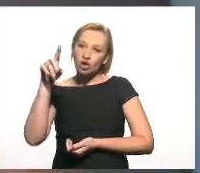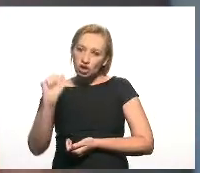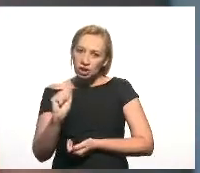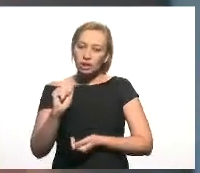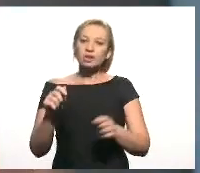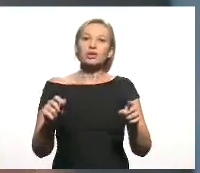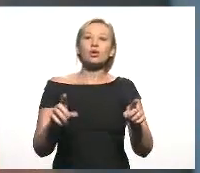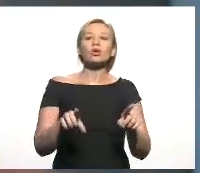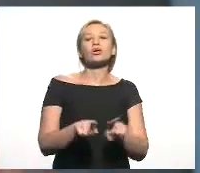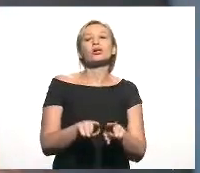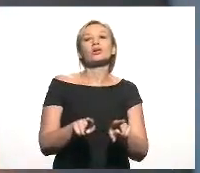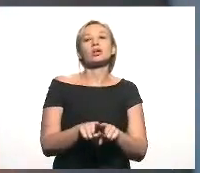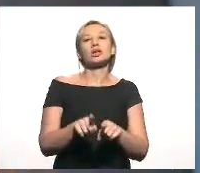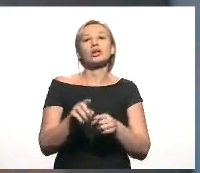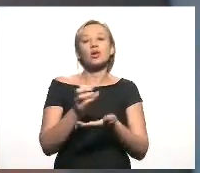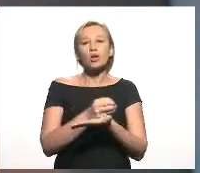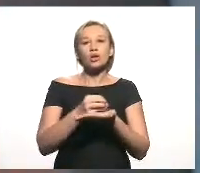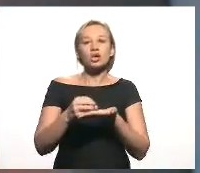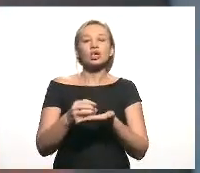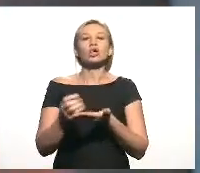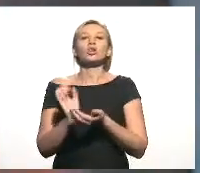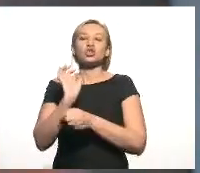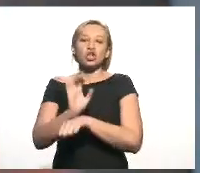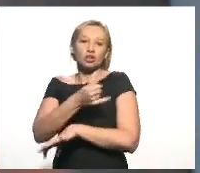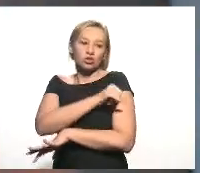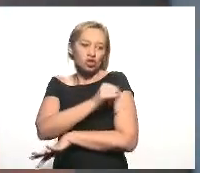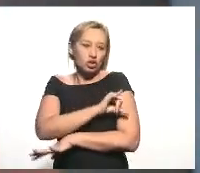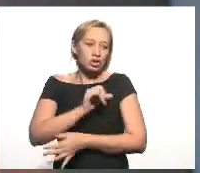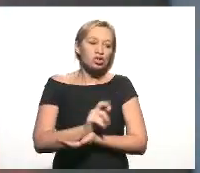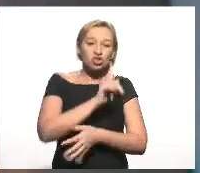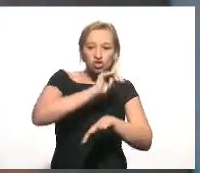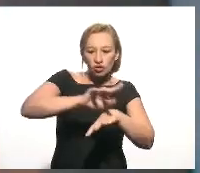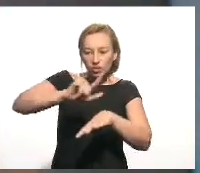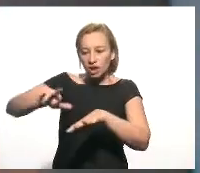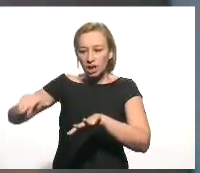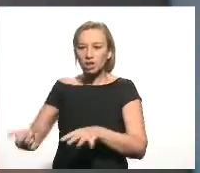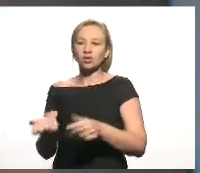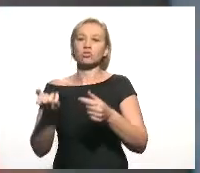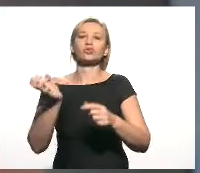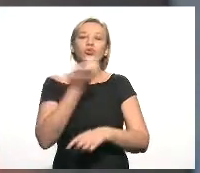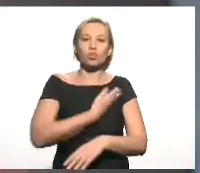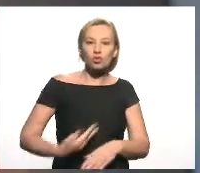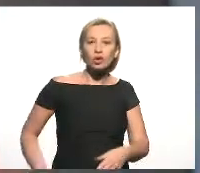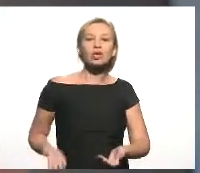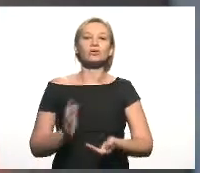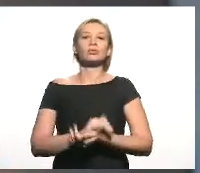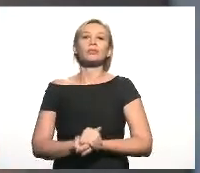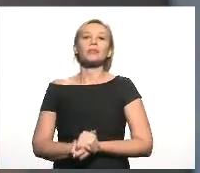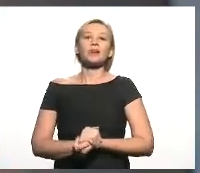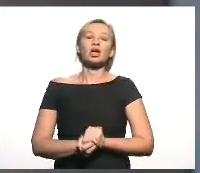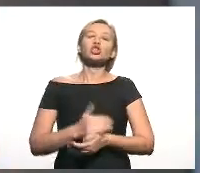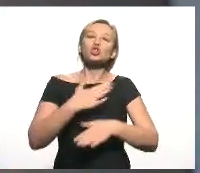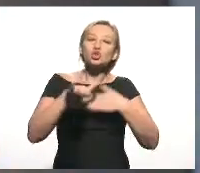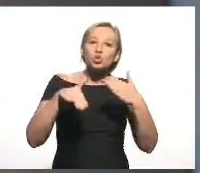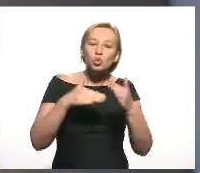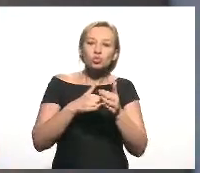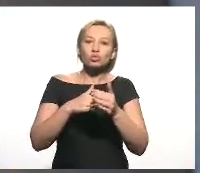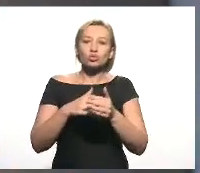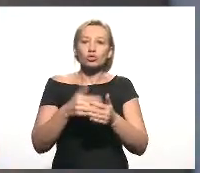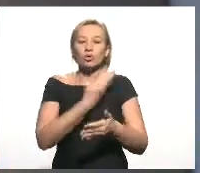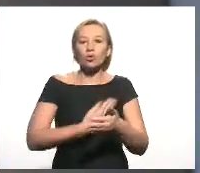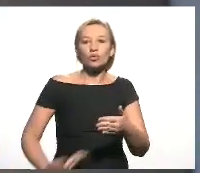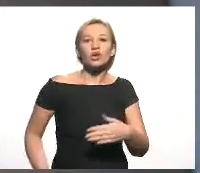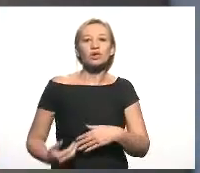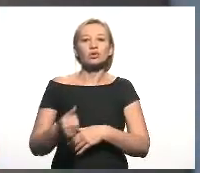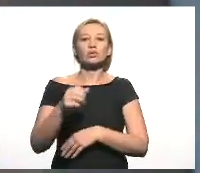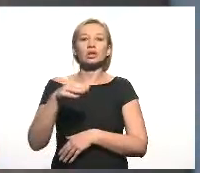Janeiro. Então, isso é uma política que já atravessou diferentes governos. Inclusive, foi mantida durante todo o governo Crivella. Não